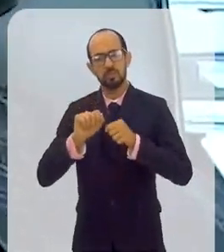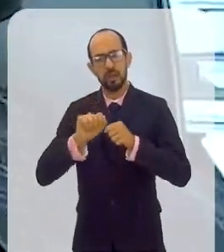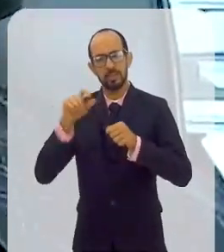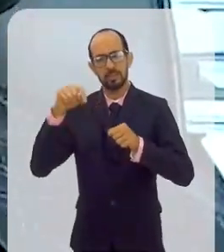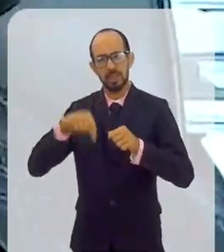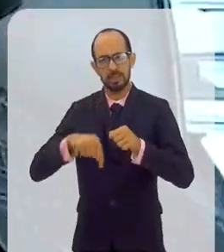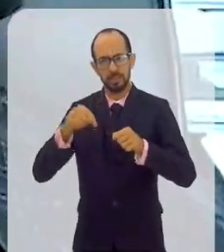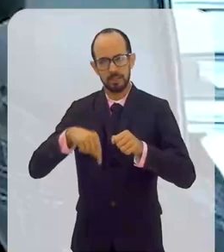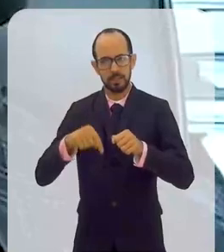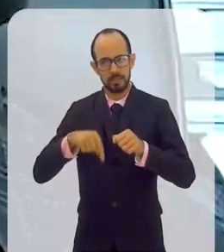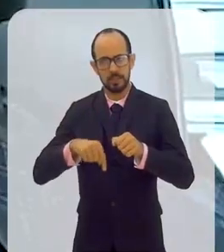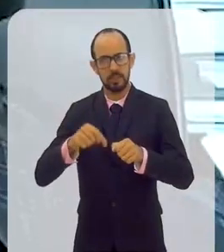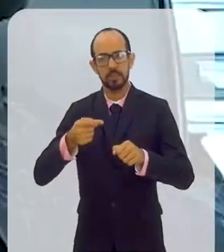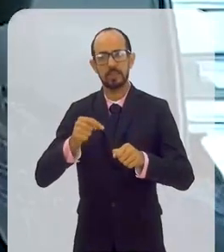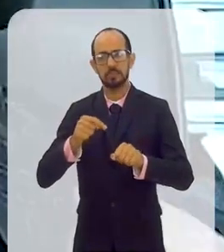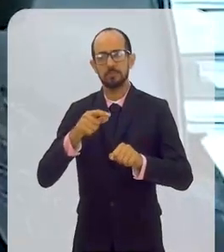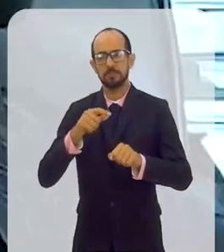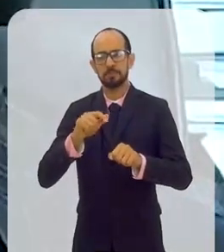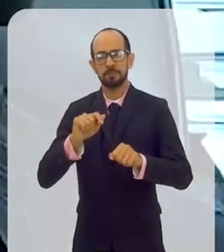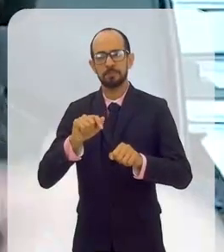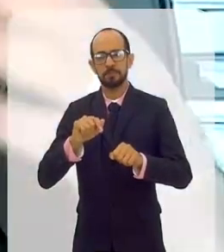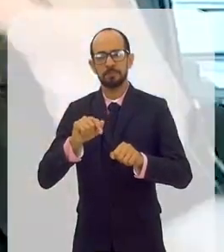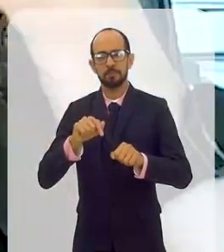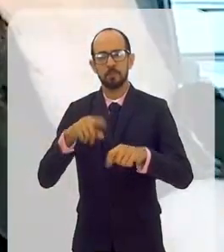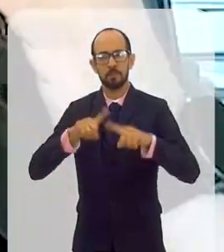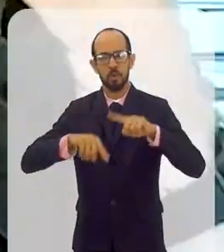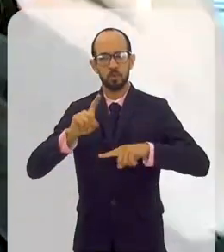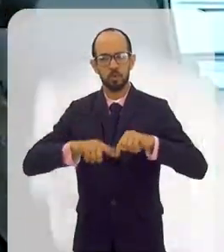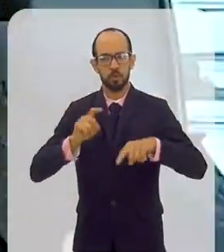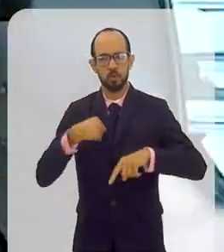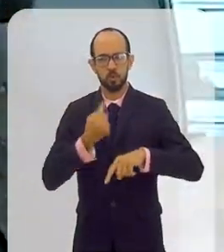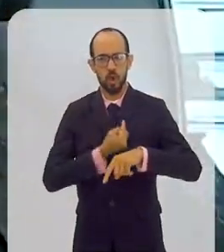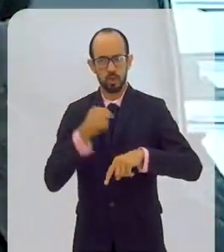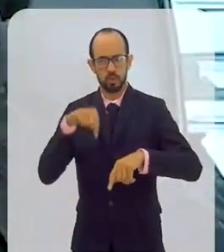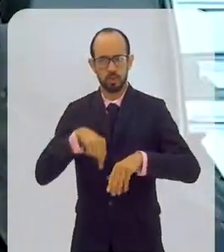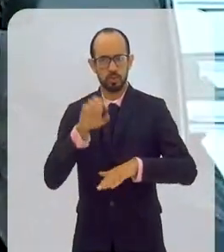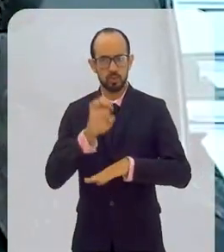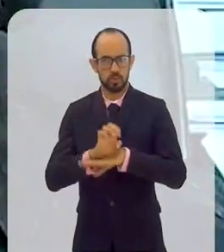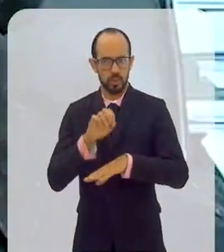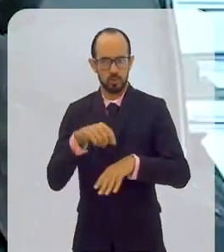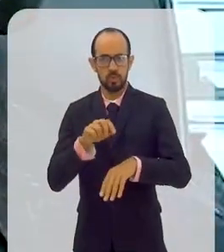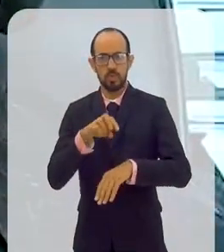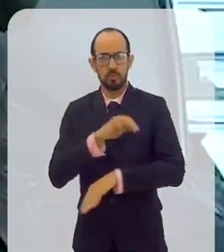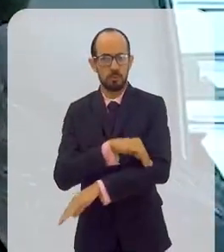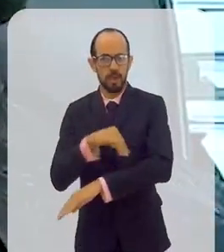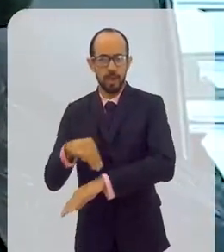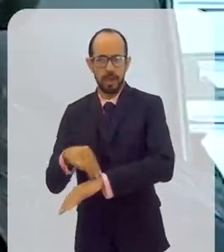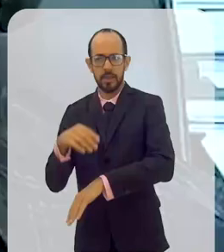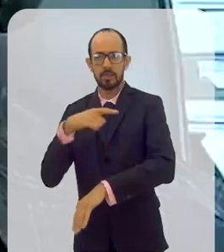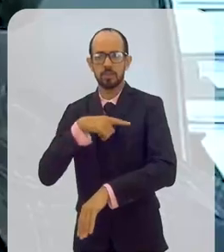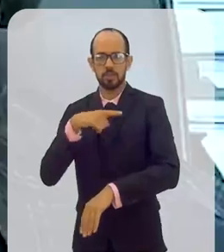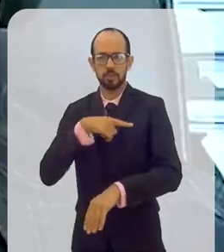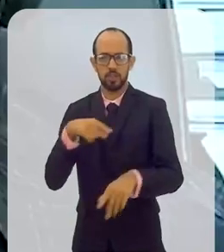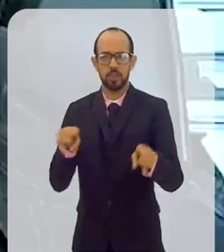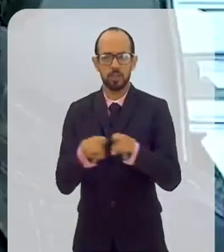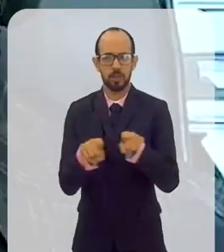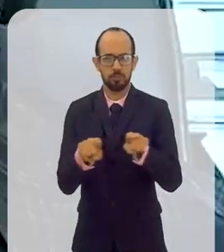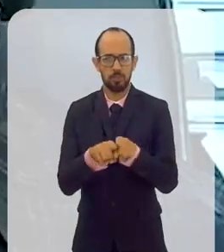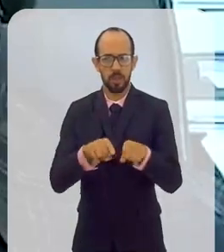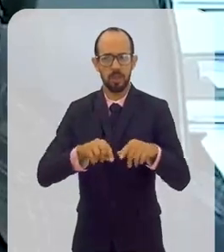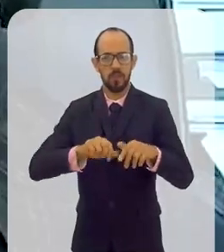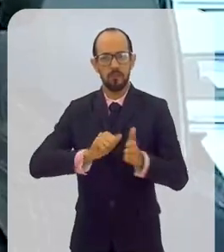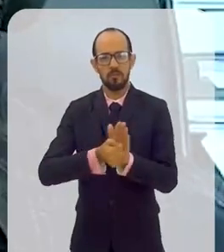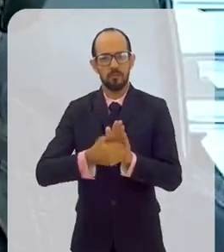em grandes profundidades. É um produto nosso que é utilizado. Nós temos em Macaé toda uma série de equipamentos que